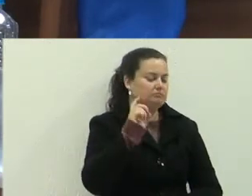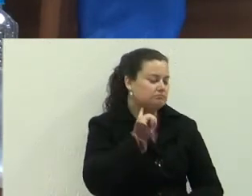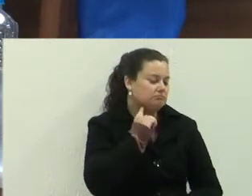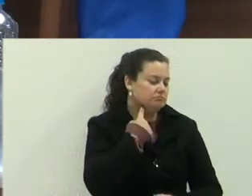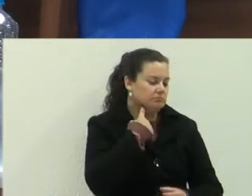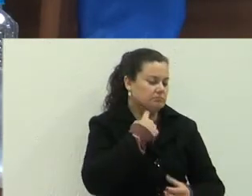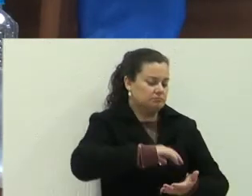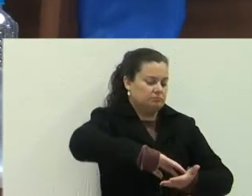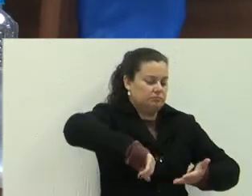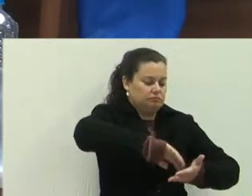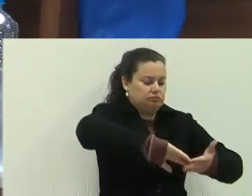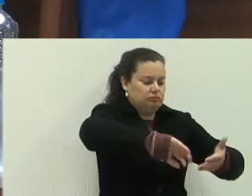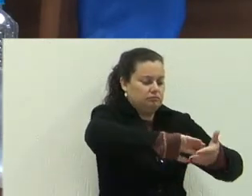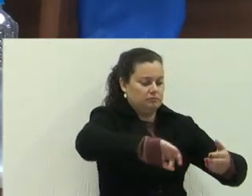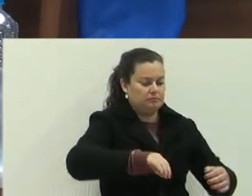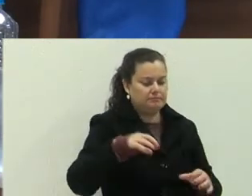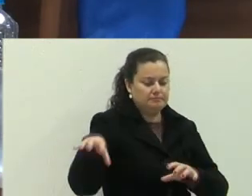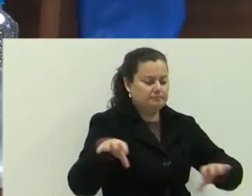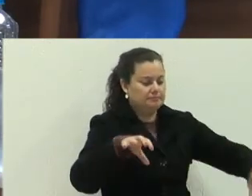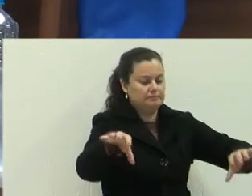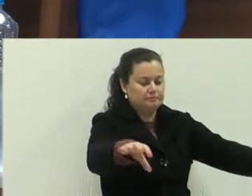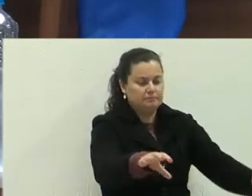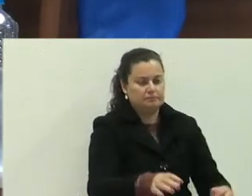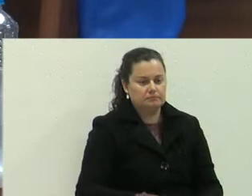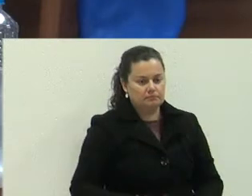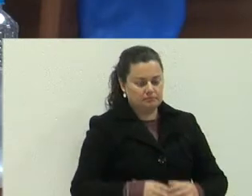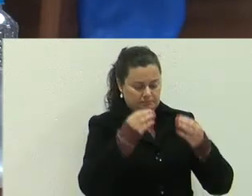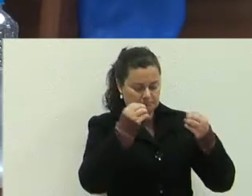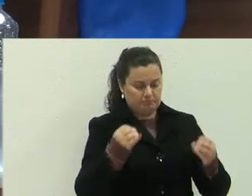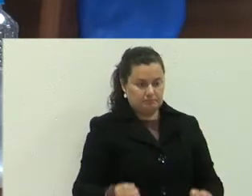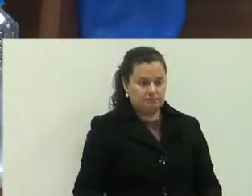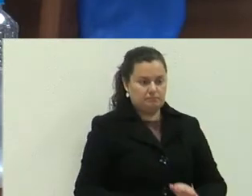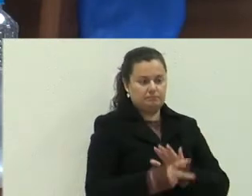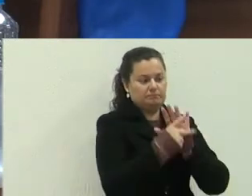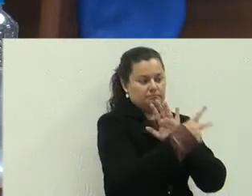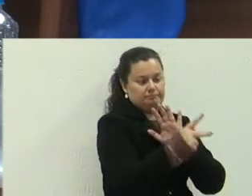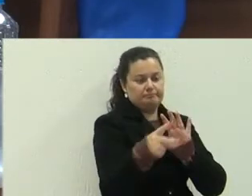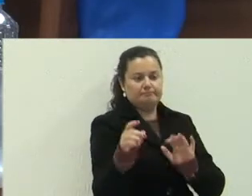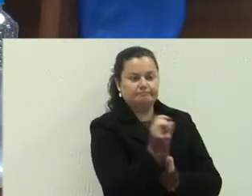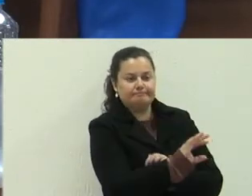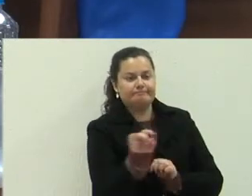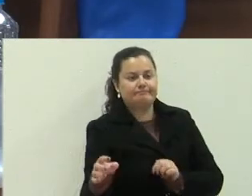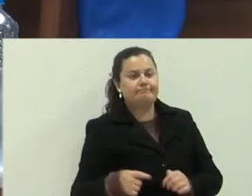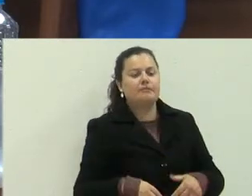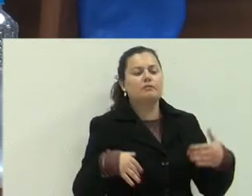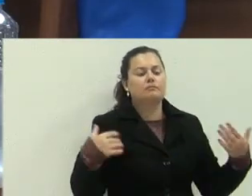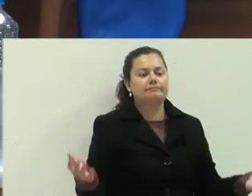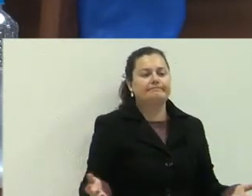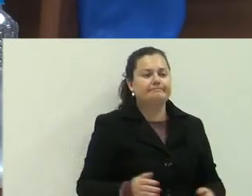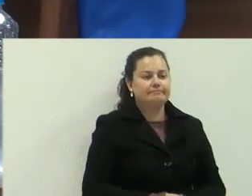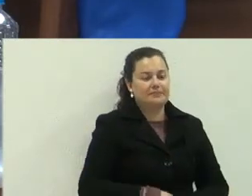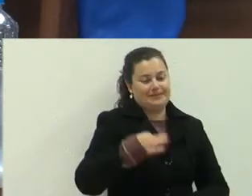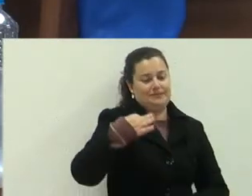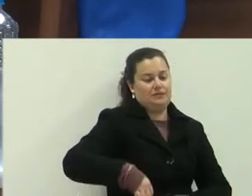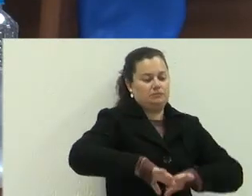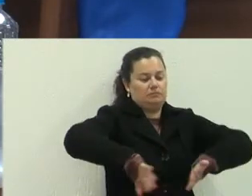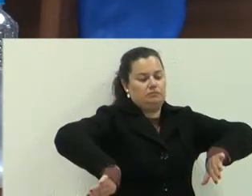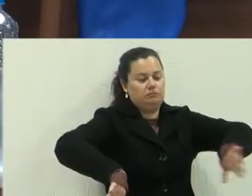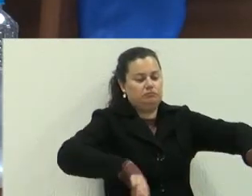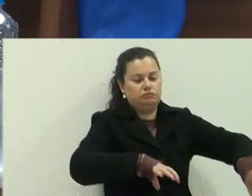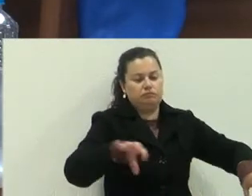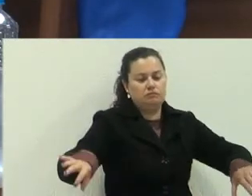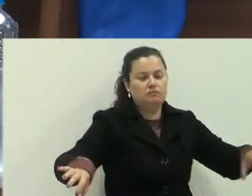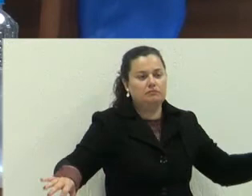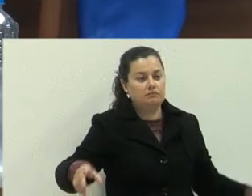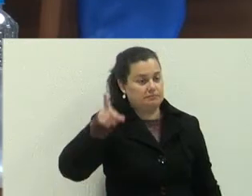dos ecopontos em nossa cidade, explicando aos munícipes qual a maneira ideal para a separação,